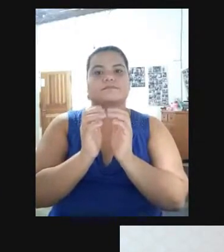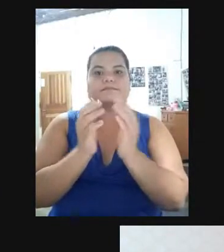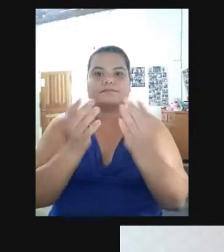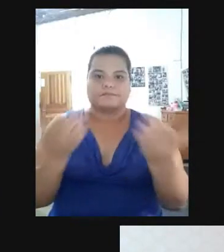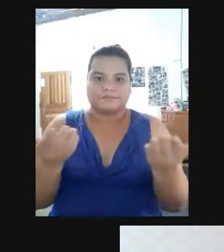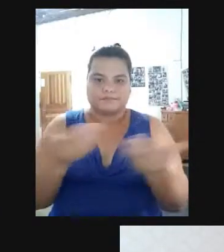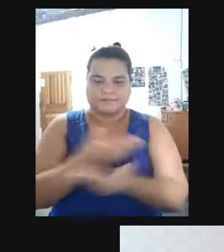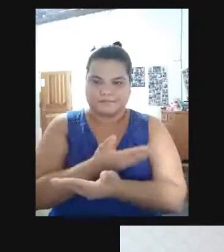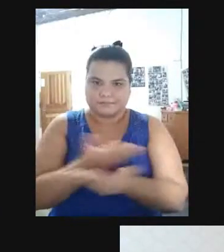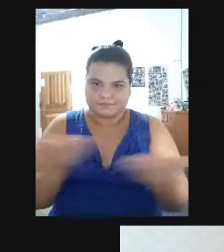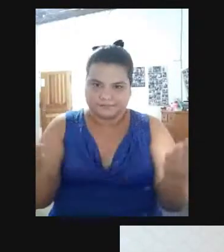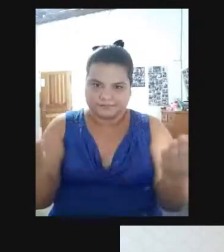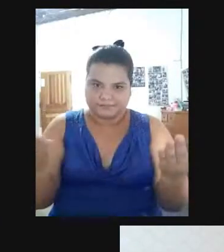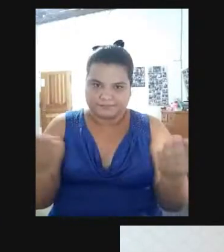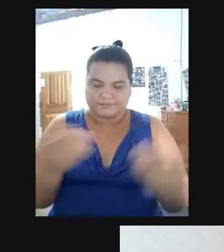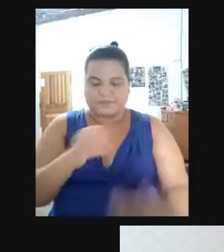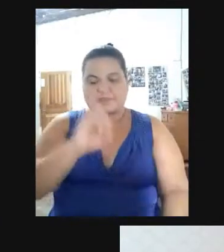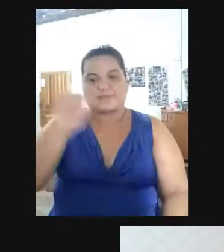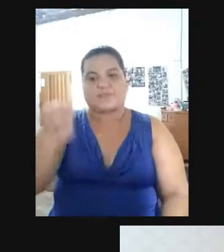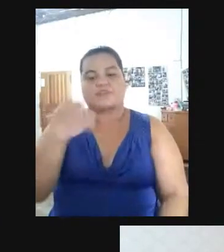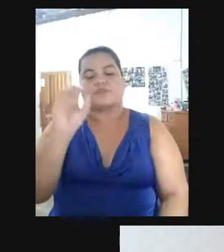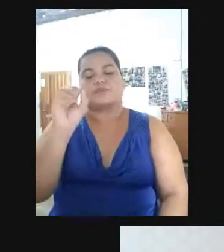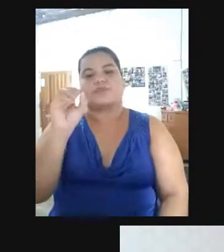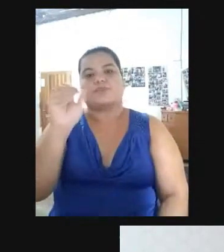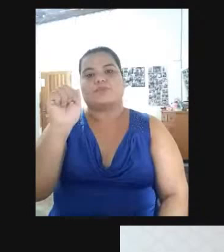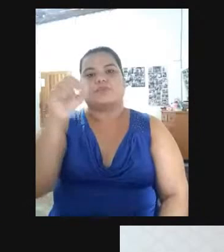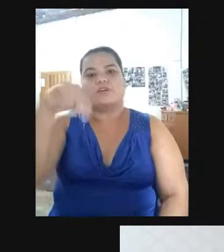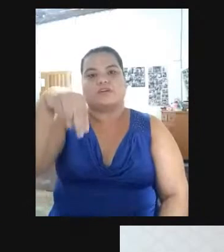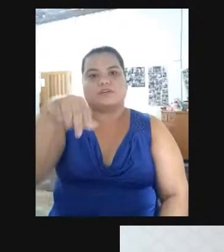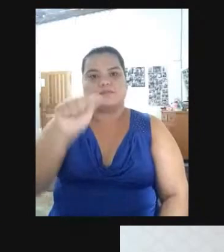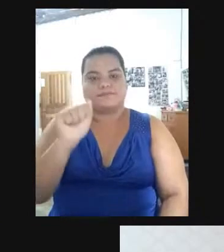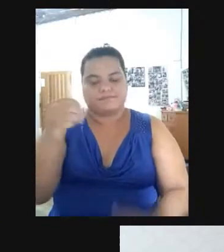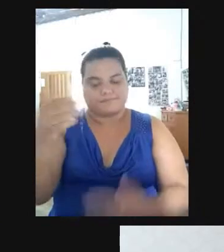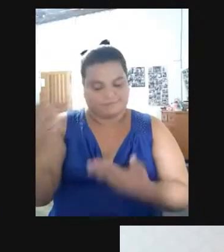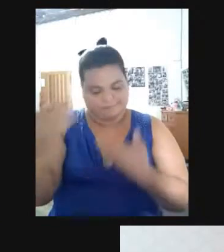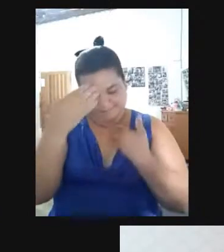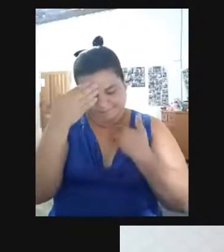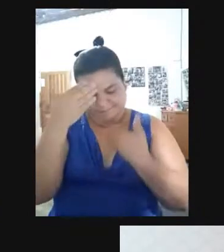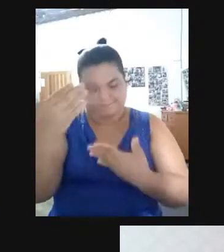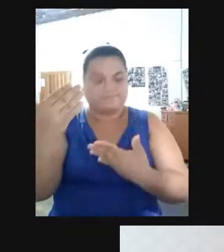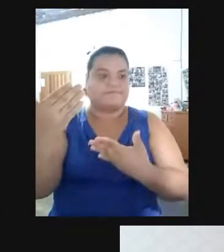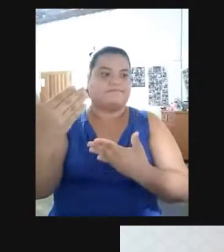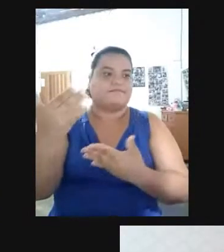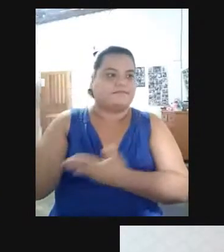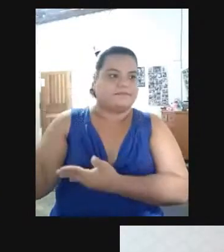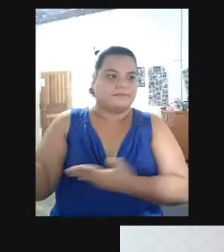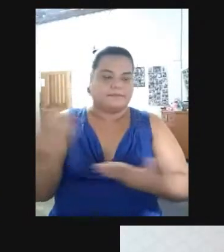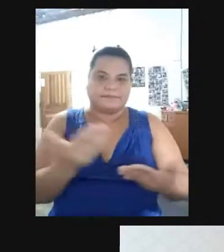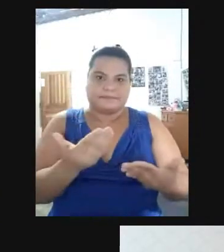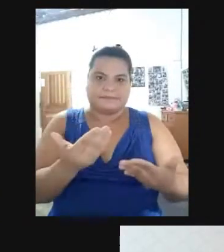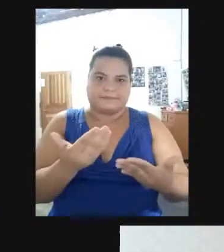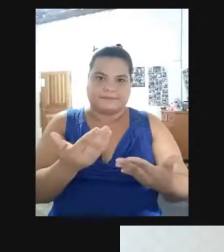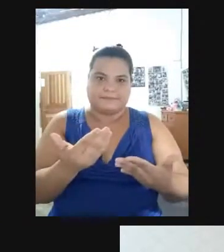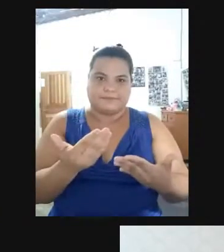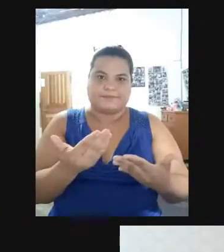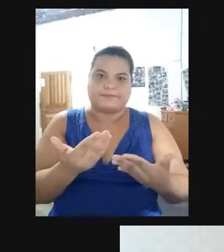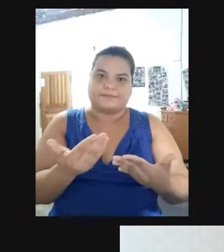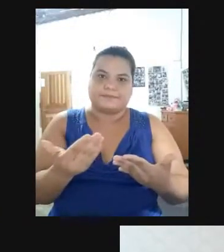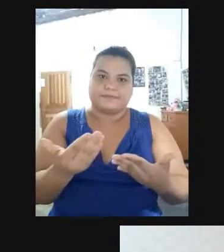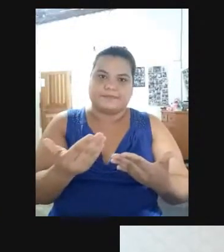professora doutora Joana Leite, desde já, muito obrigada pela sua presença em estar partilhando